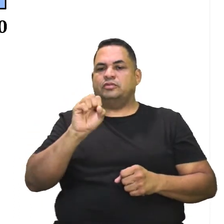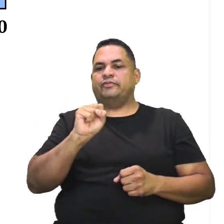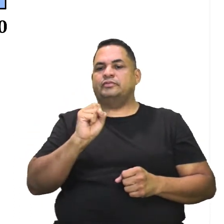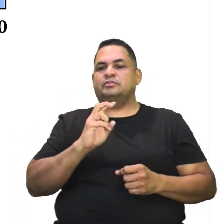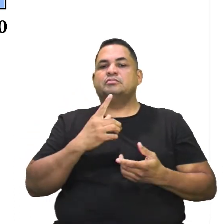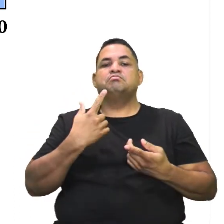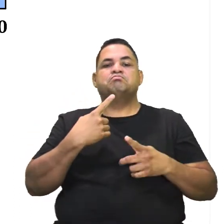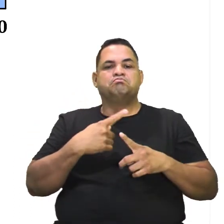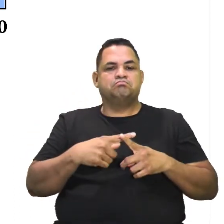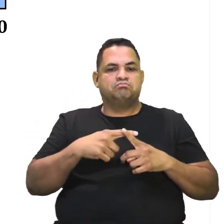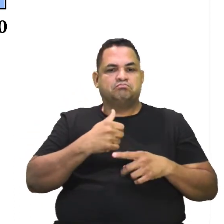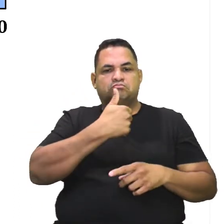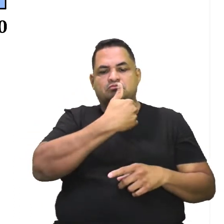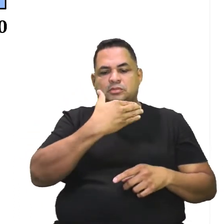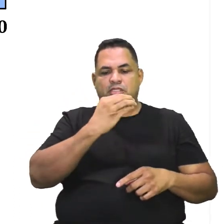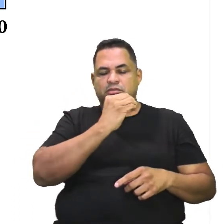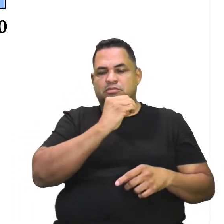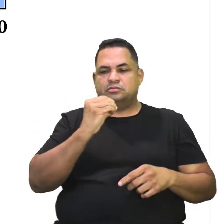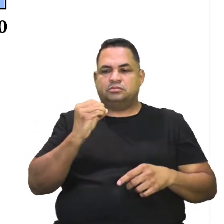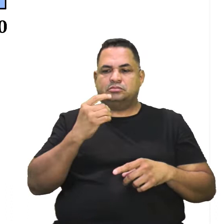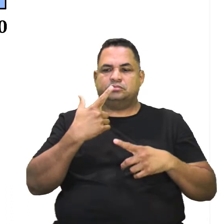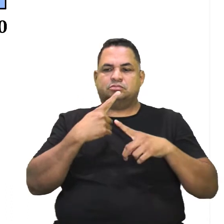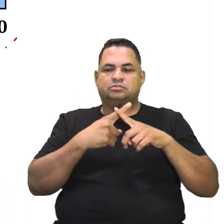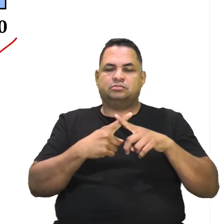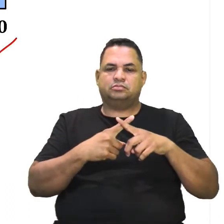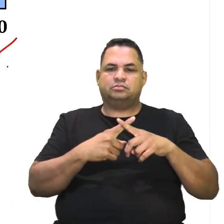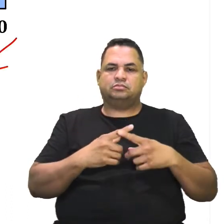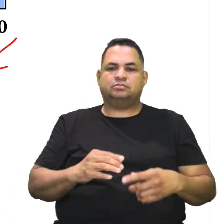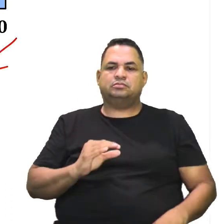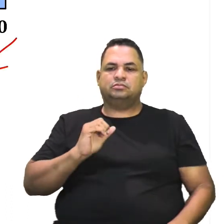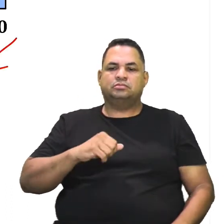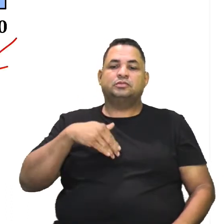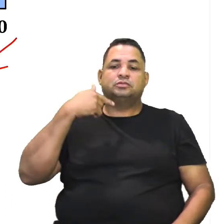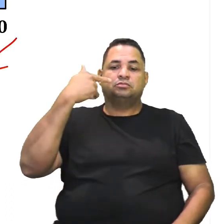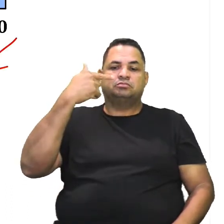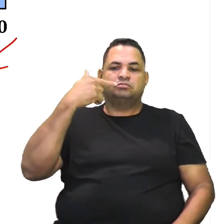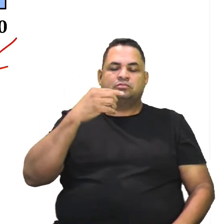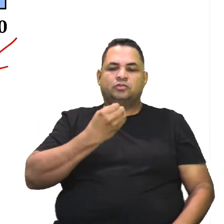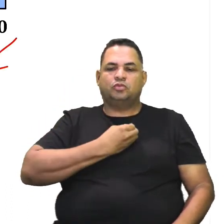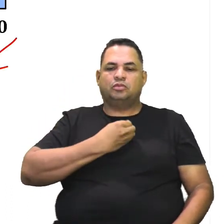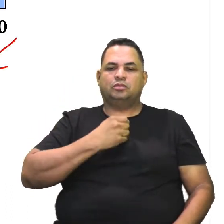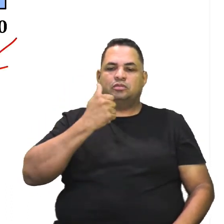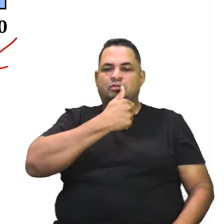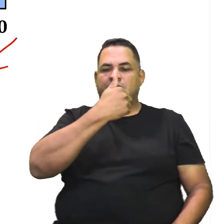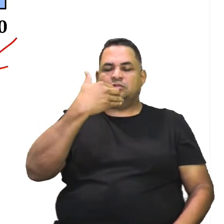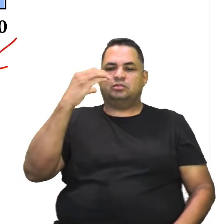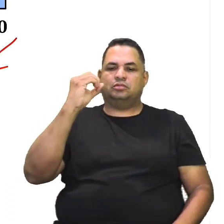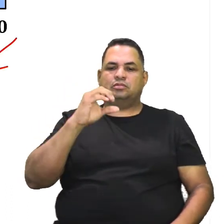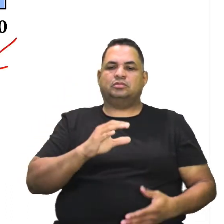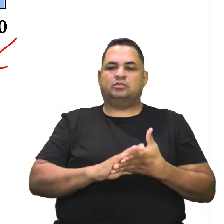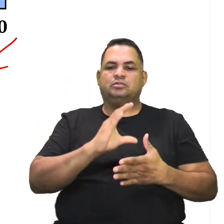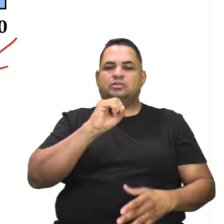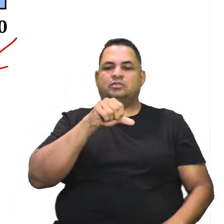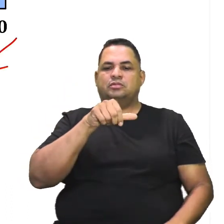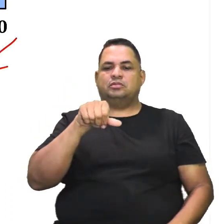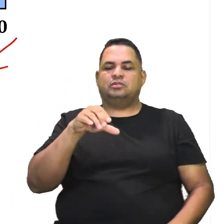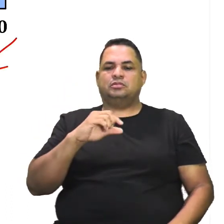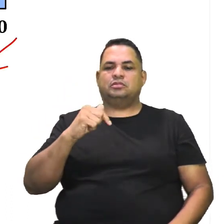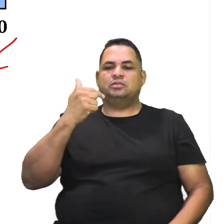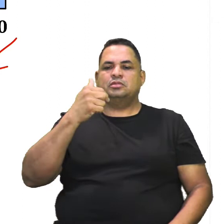10 vezes que está sendo retirado, né? Então, por isso, o nosso expoente é 10, né? E 0,98